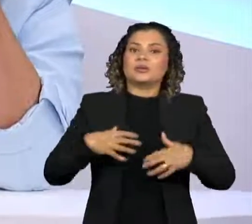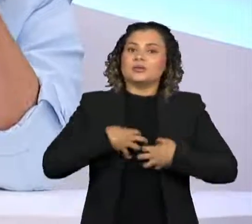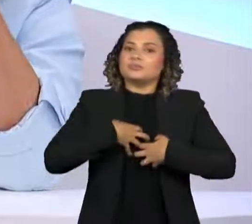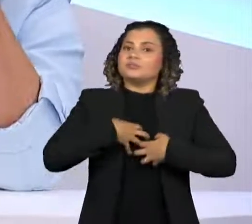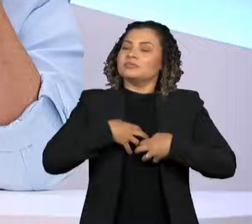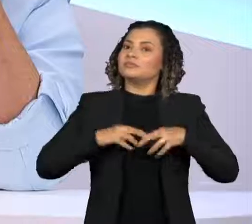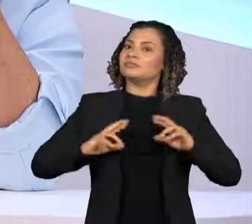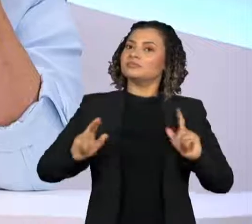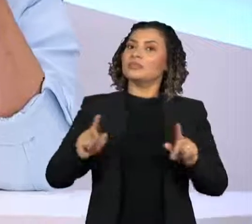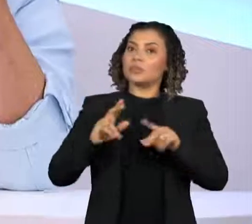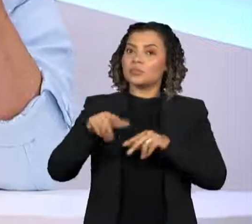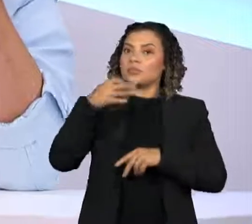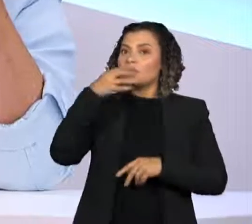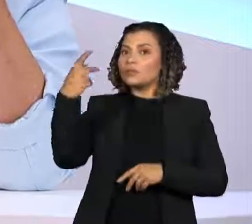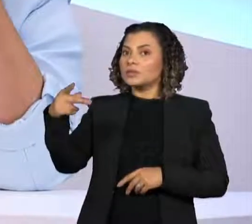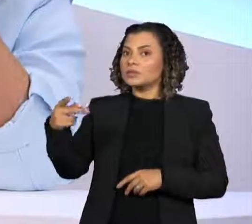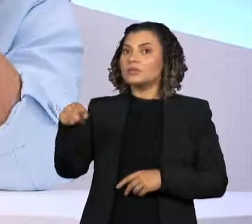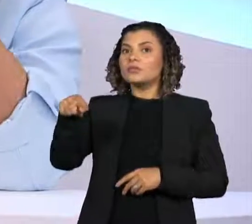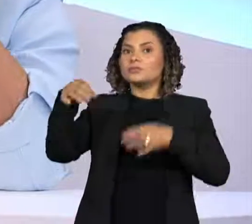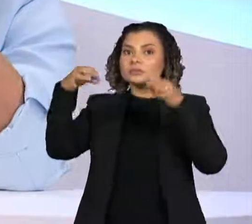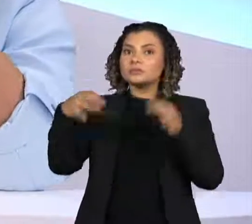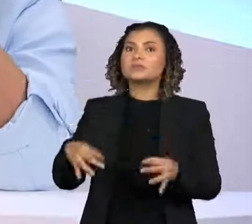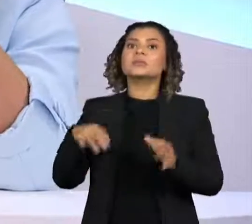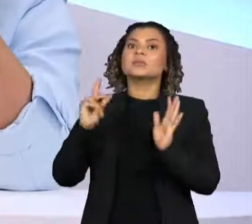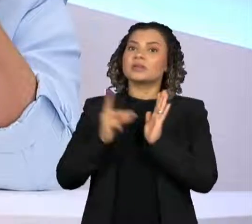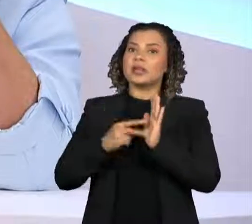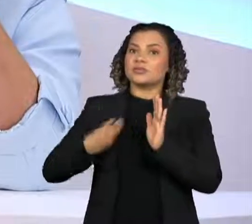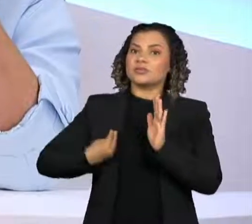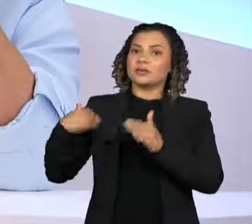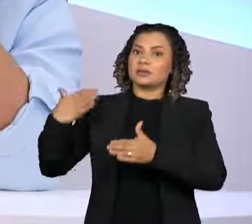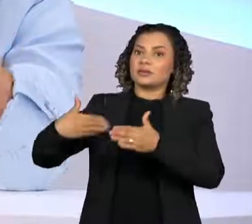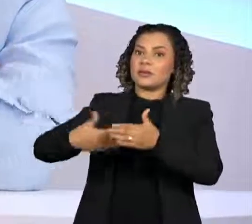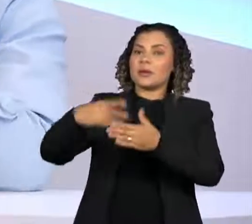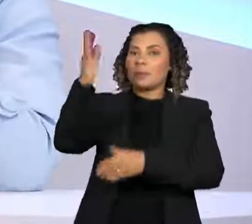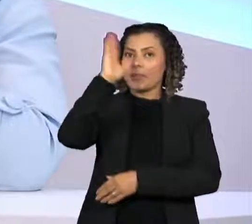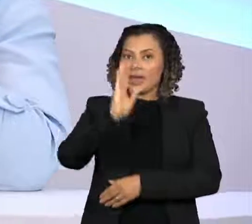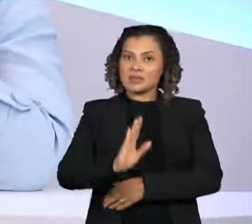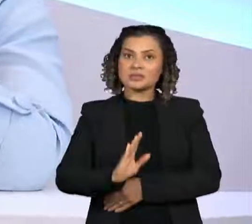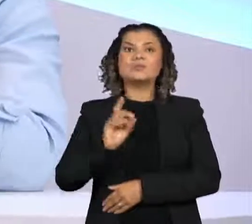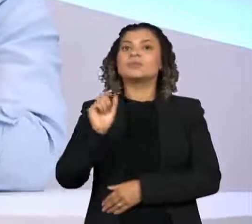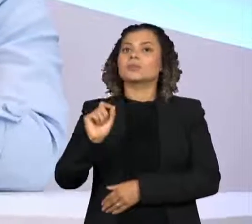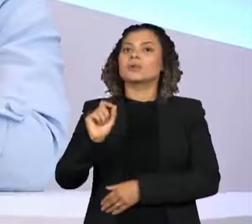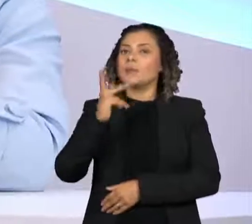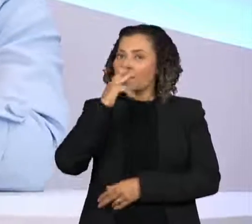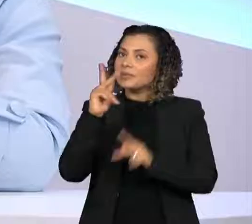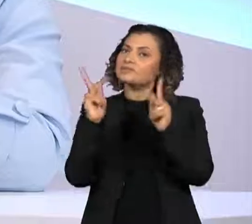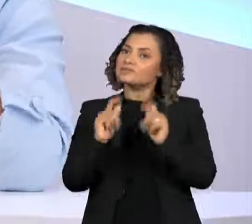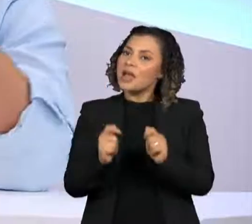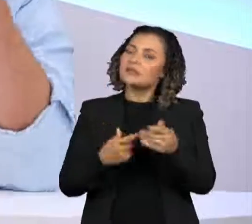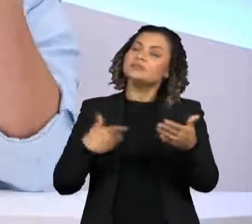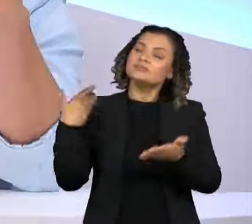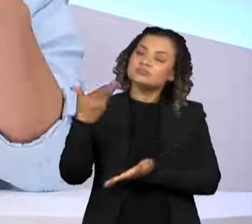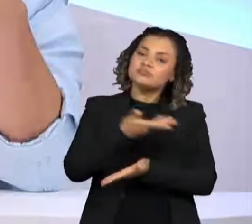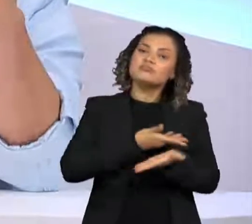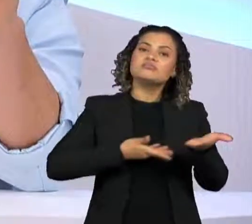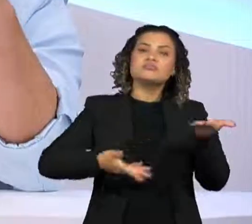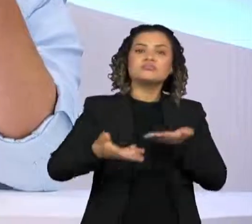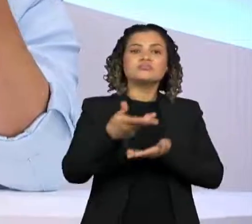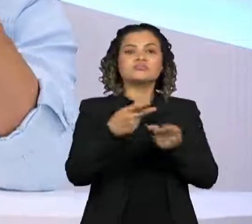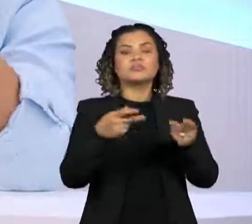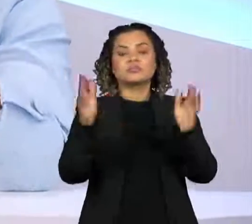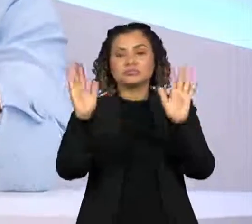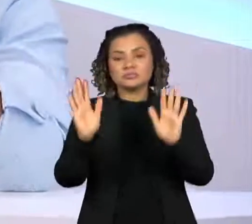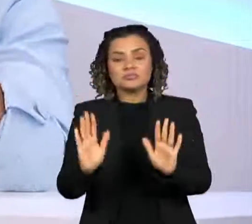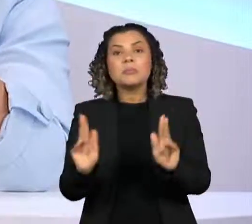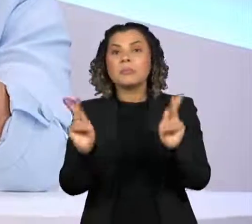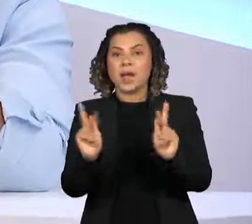na época que achava sinceramente que o caminho para o Brasil era um caminho pacífico. Hoje nós chegamos